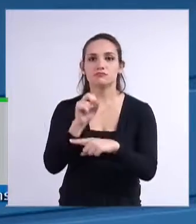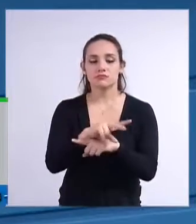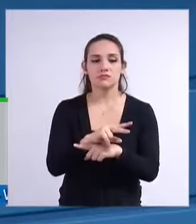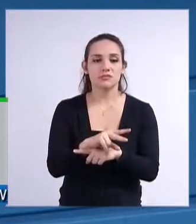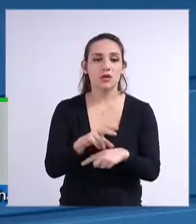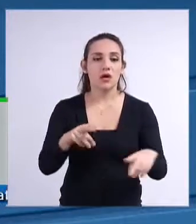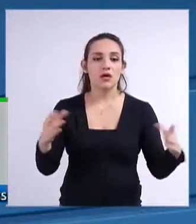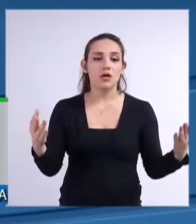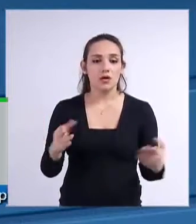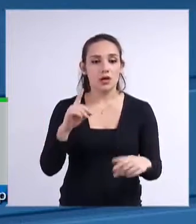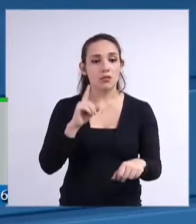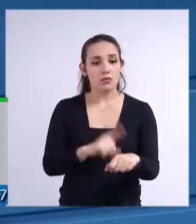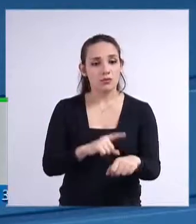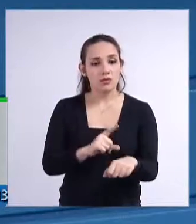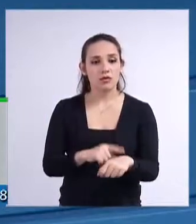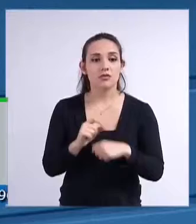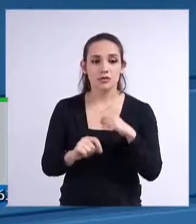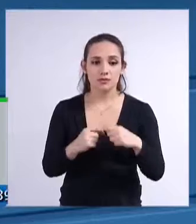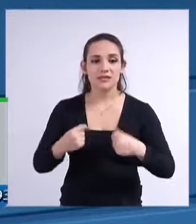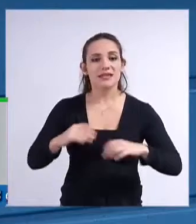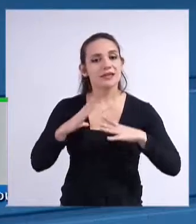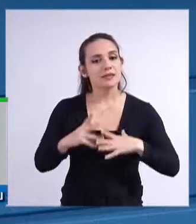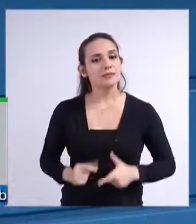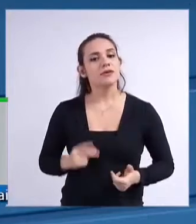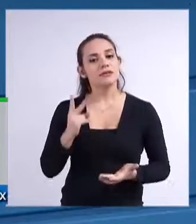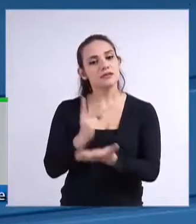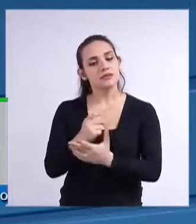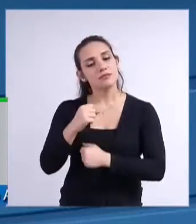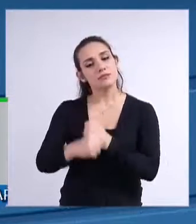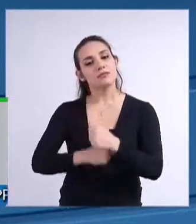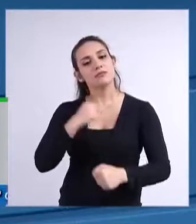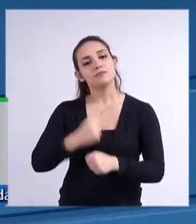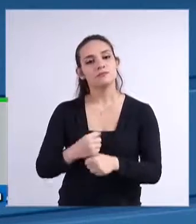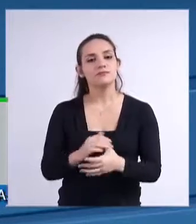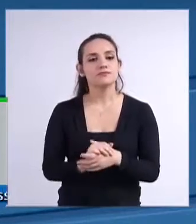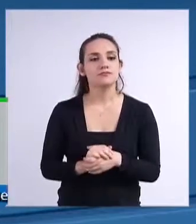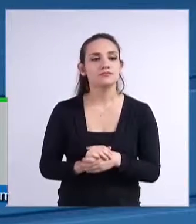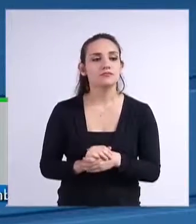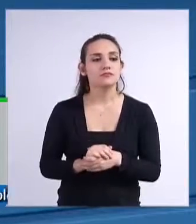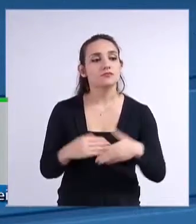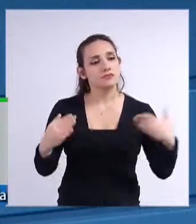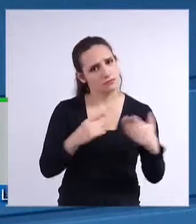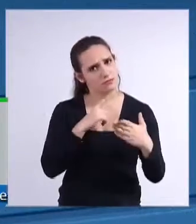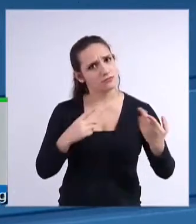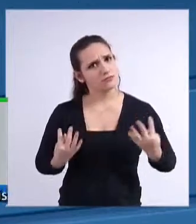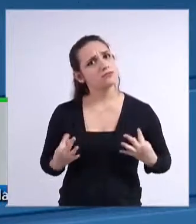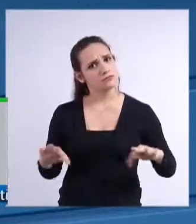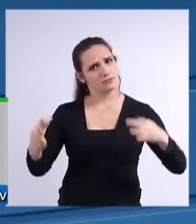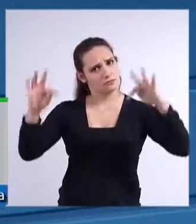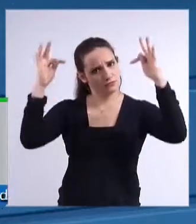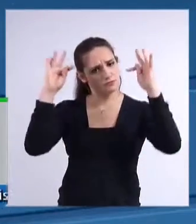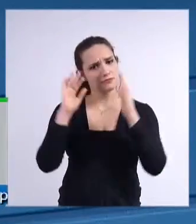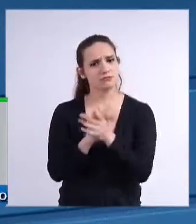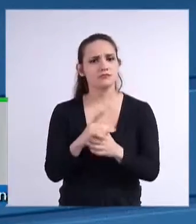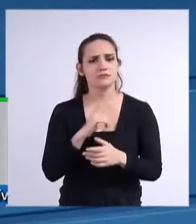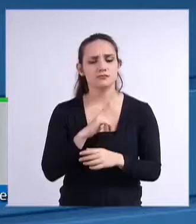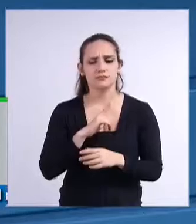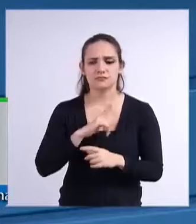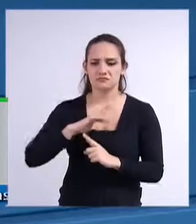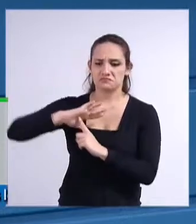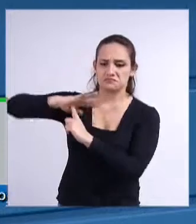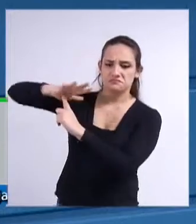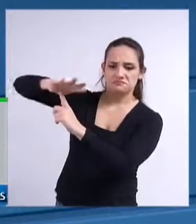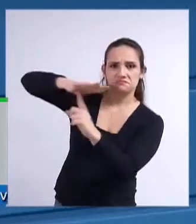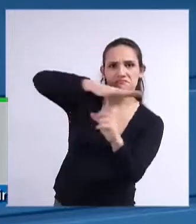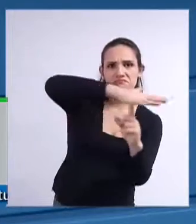época das chuvas, essas limpezas têm que ser feitas o ano todo. Nós temos hoje tecnologia disponível, nós temos drones, nós